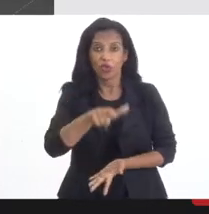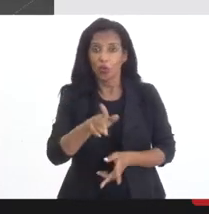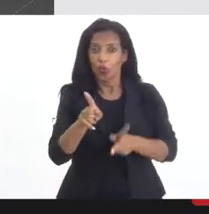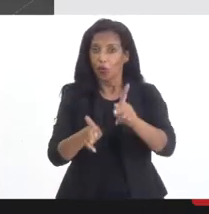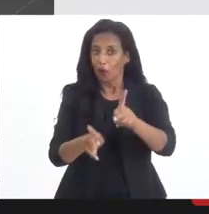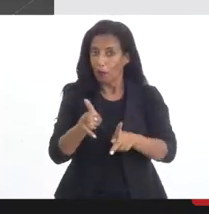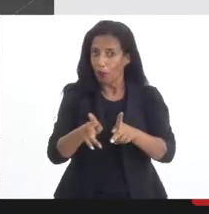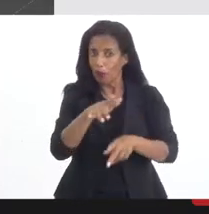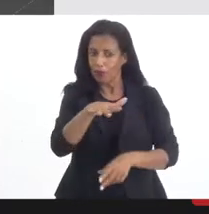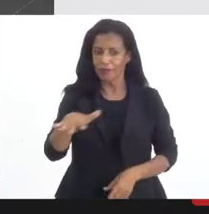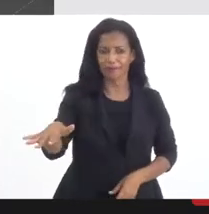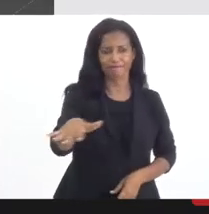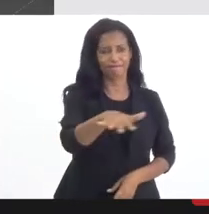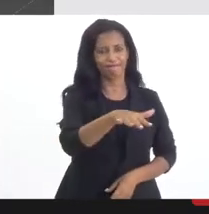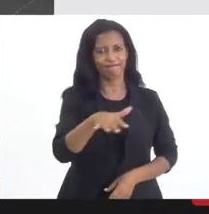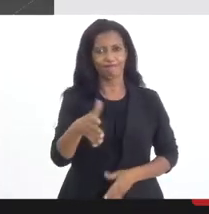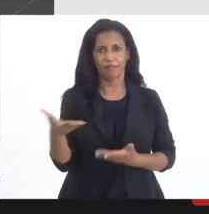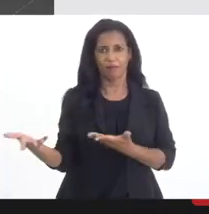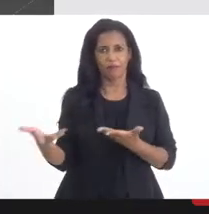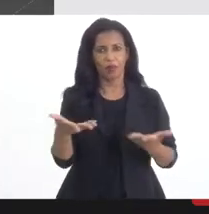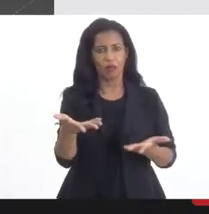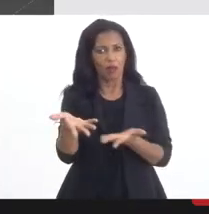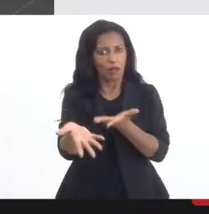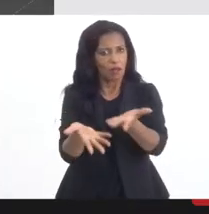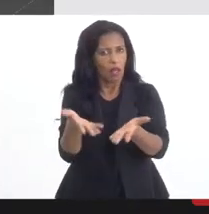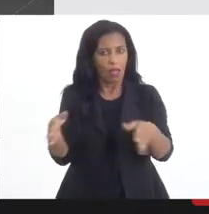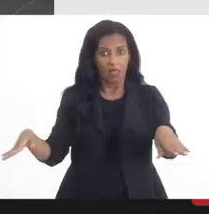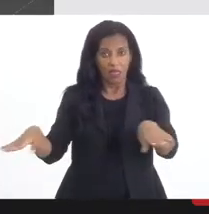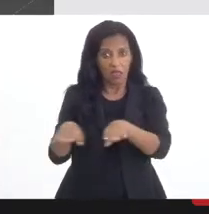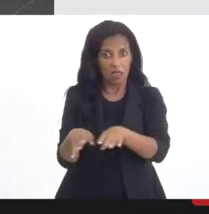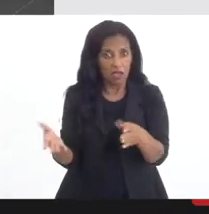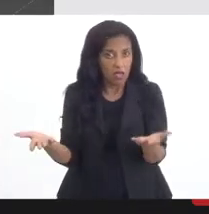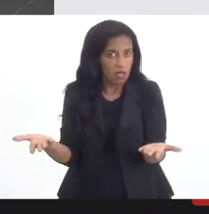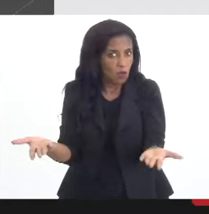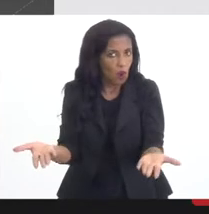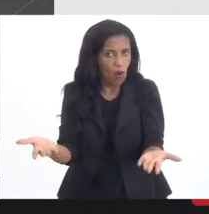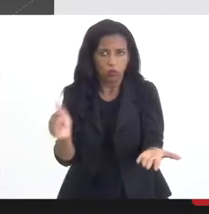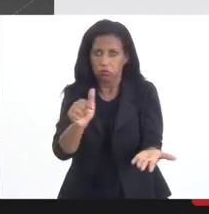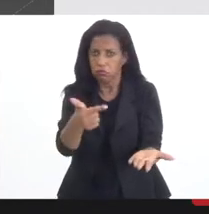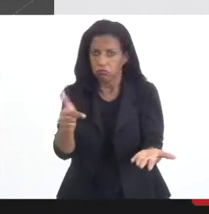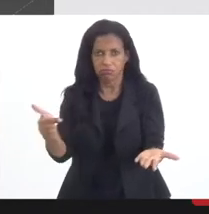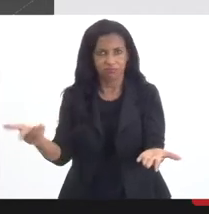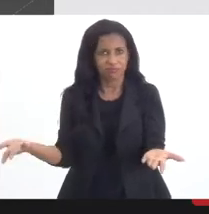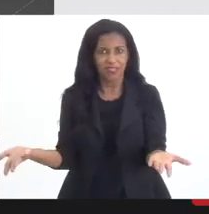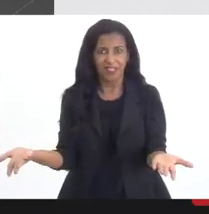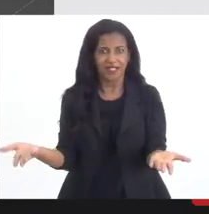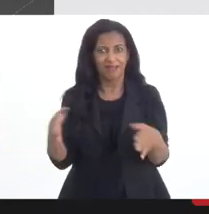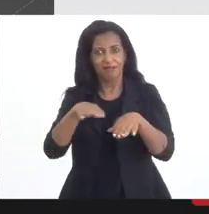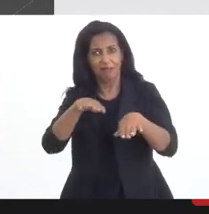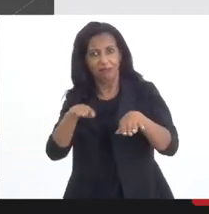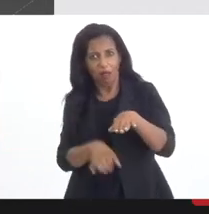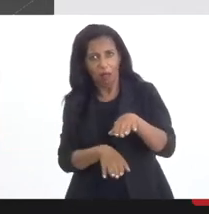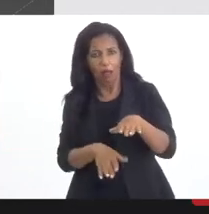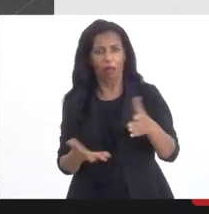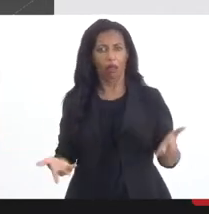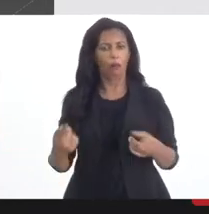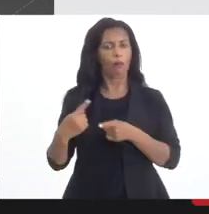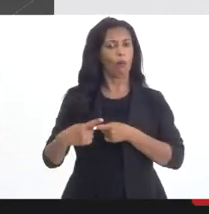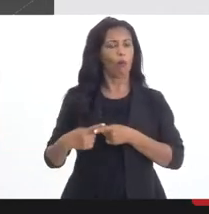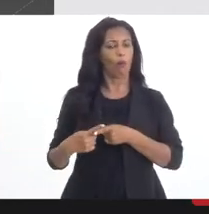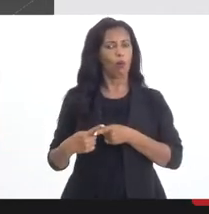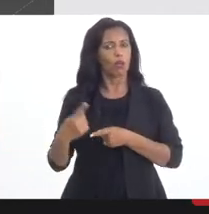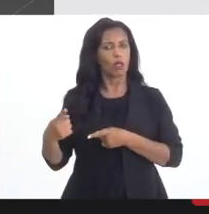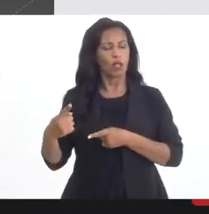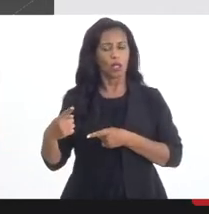população da Zona Oeste não está sendo tratada de forma igual e isomônica com o resto da população do estado do Rio de Janeiro. Por quê? Porque o